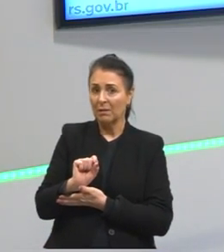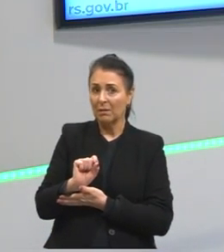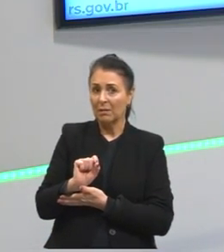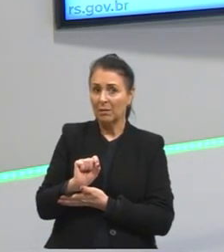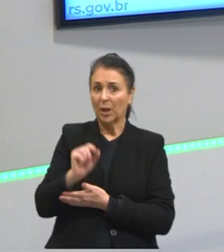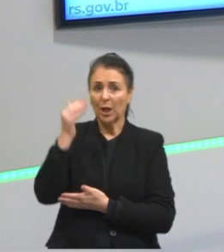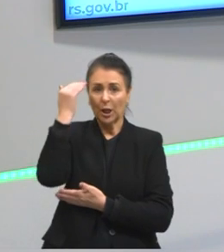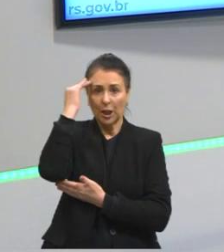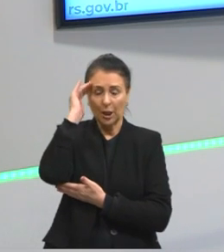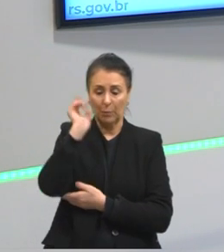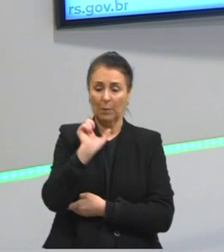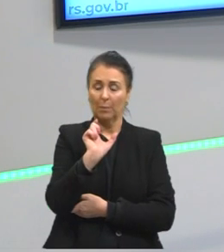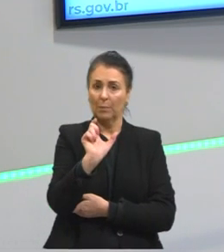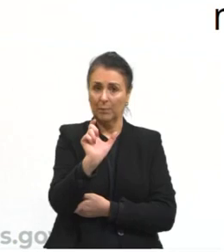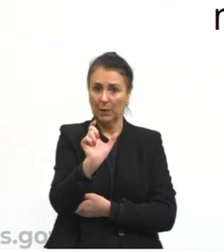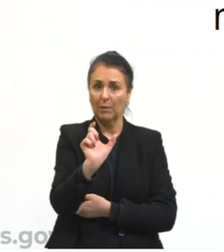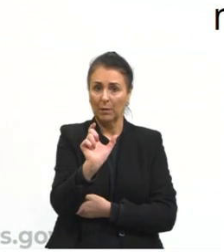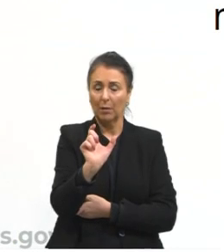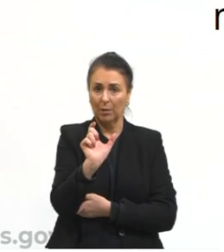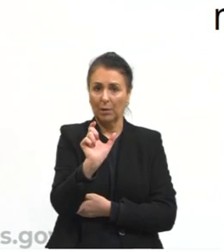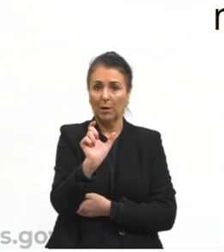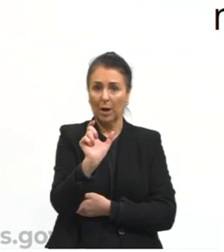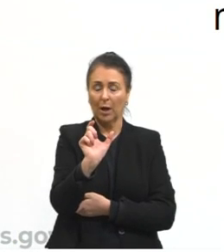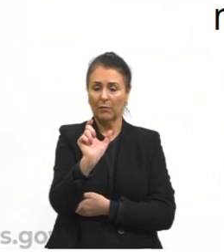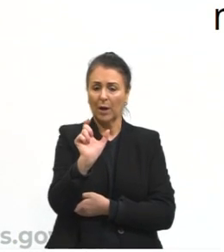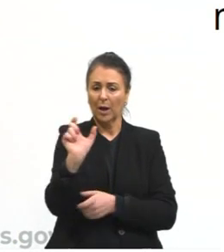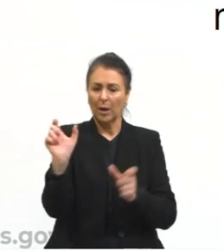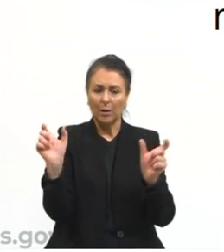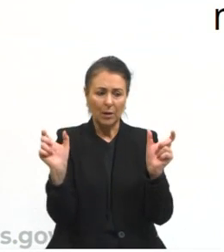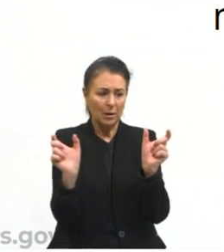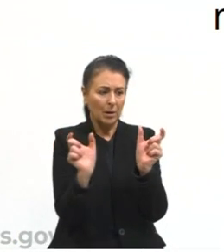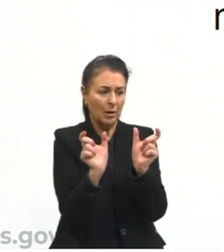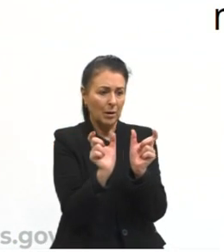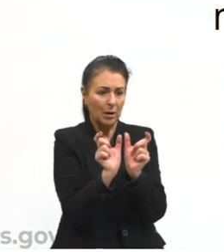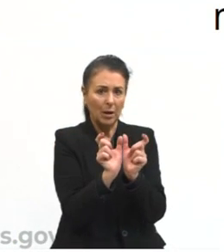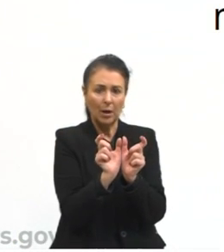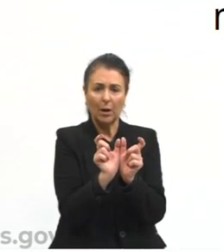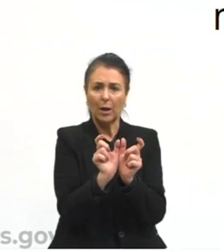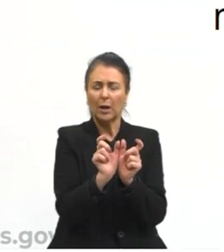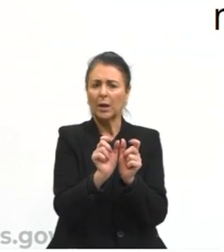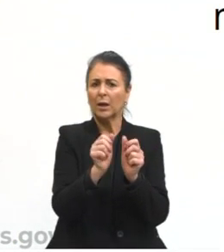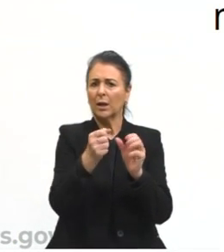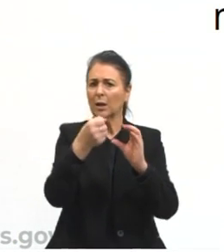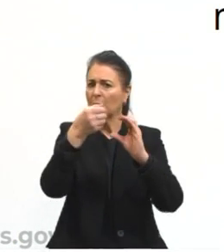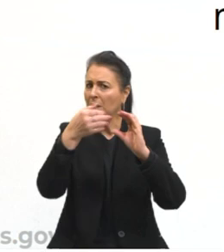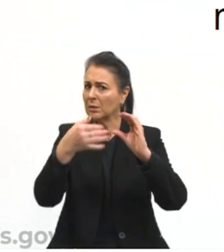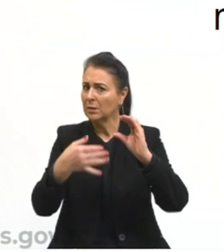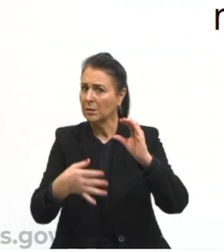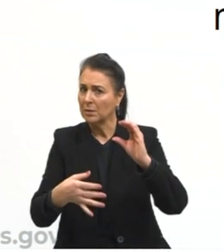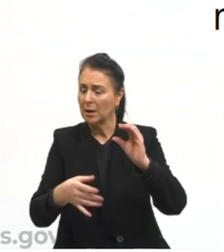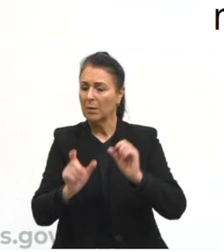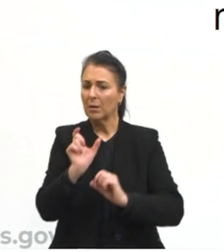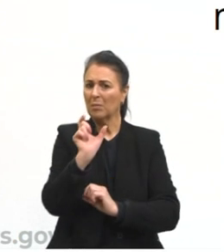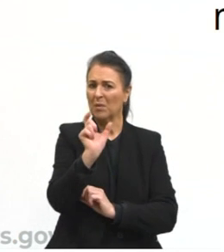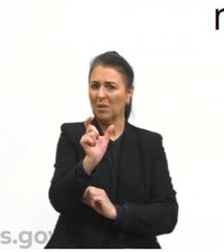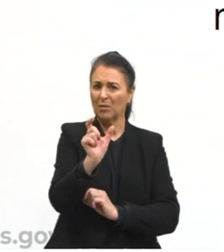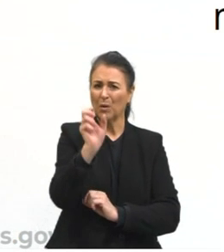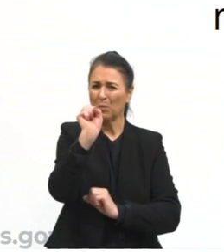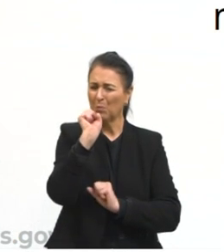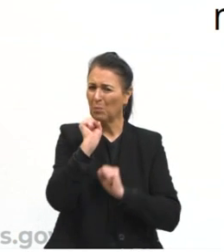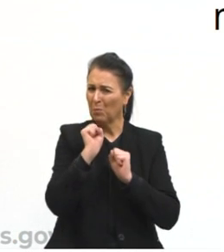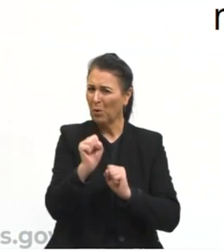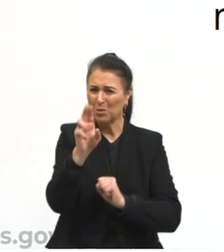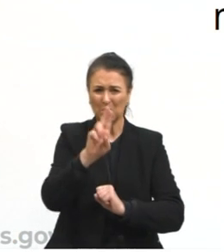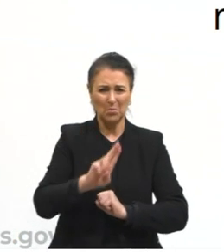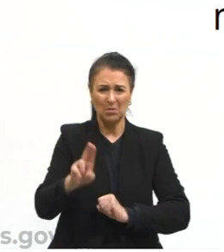Entendemos que as palavras vão se agrupar, então, conforme as suas características. Mas a gente pode jogar as palavras de qualquer maneira